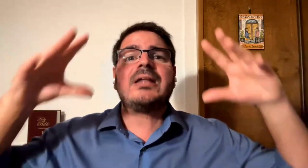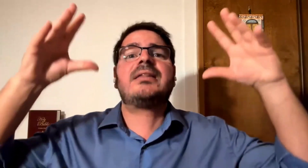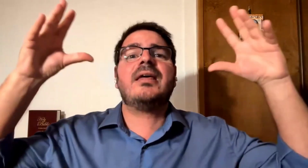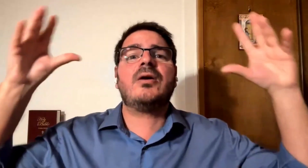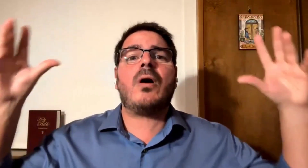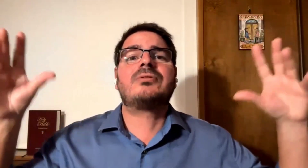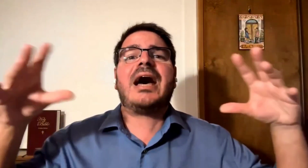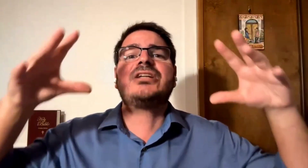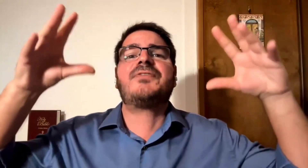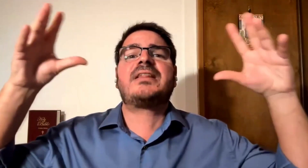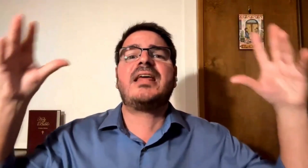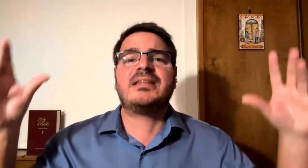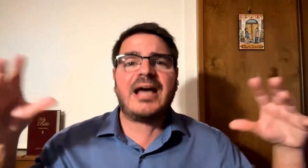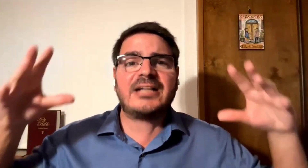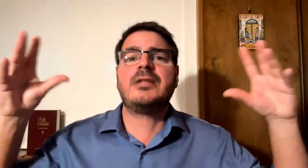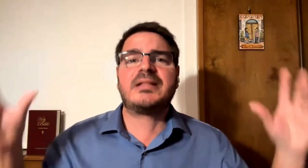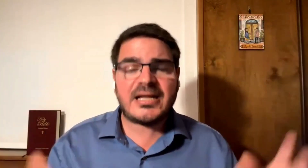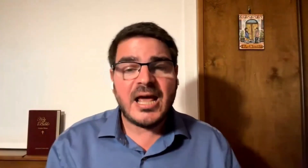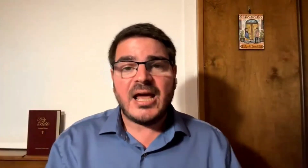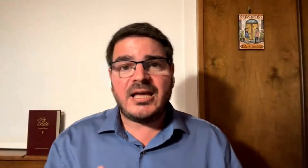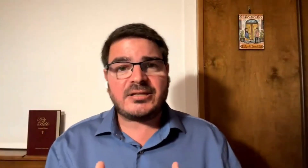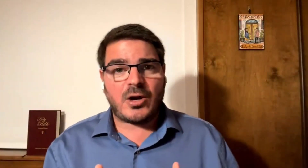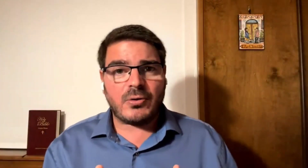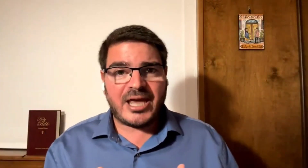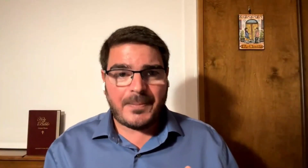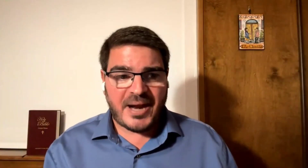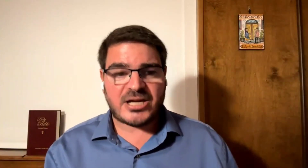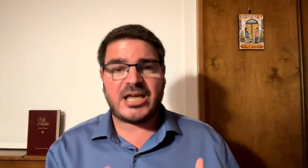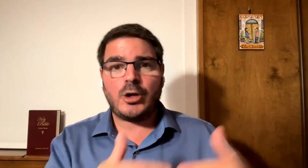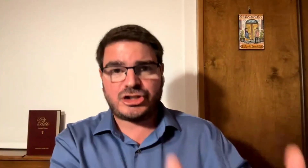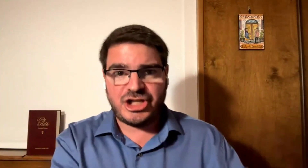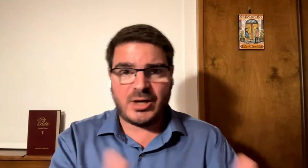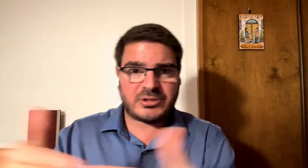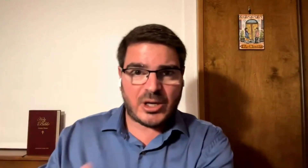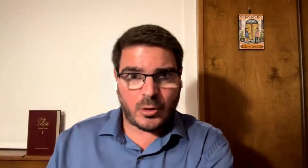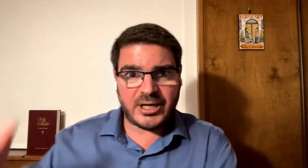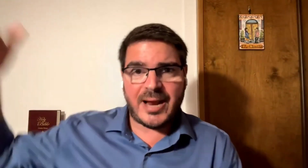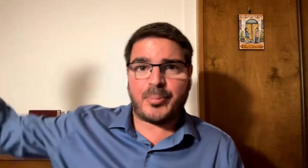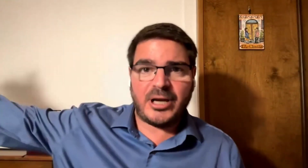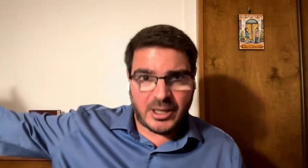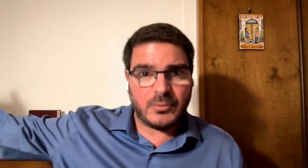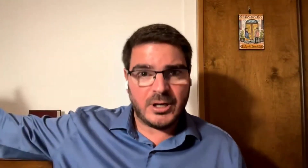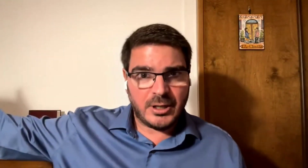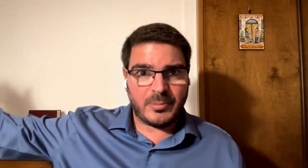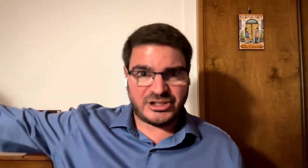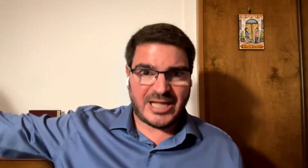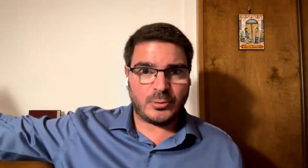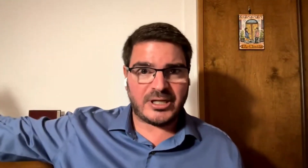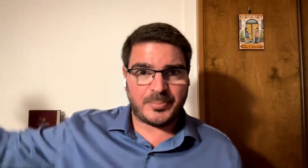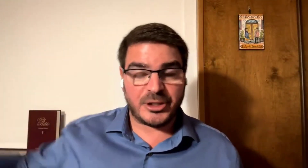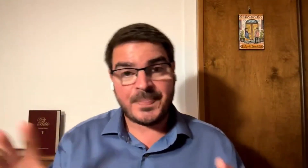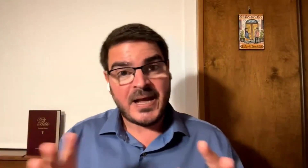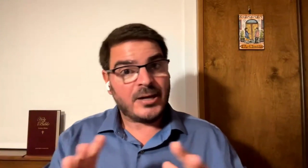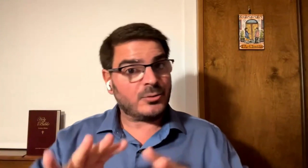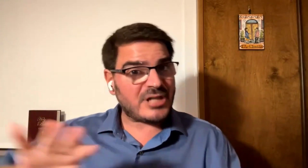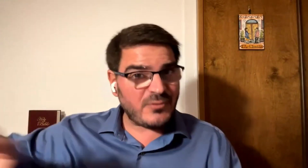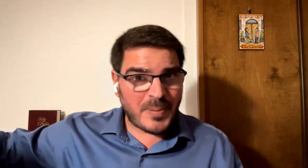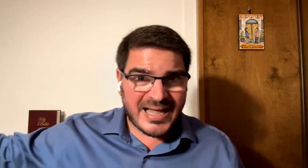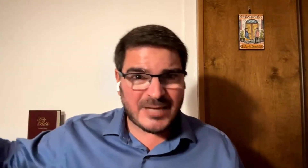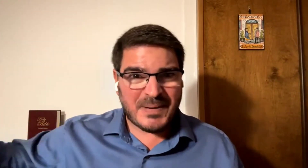estética, igualdade, fraternidade, liberdade, e entregou o que na prática? Guilhotina, o terror e Napoleão. Numa ditadura